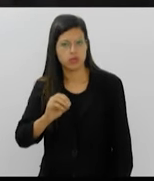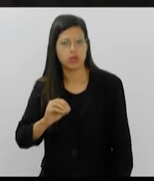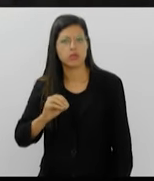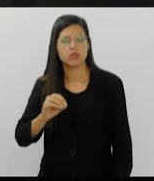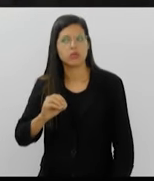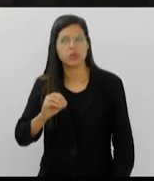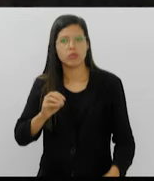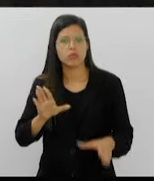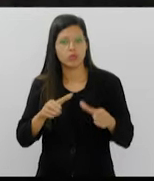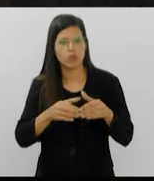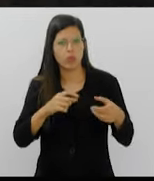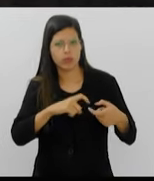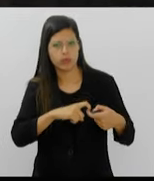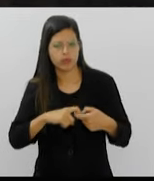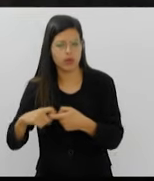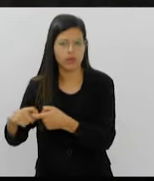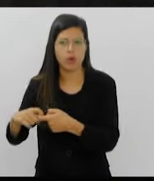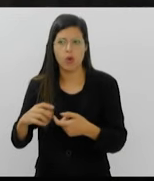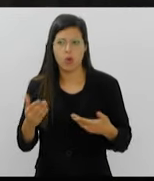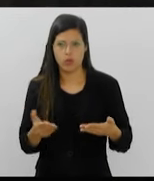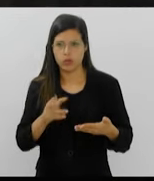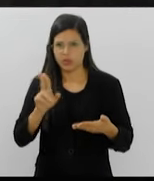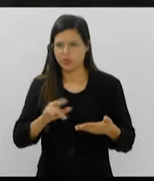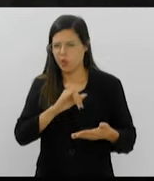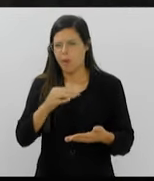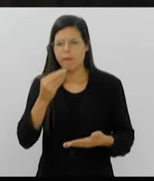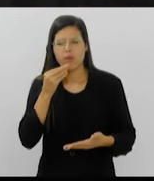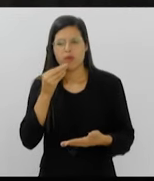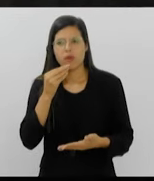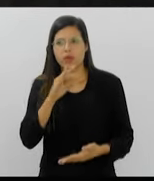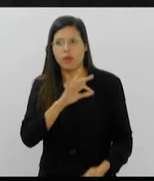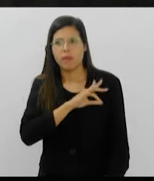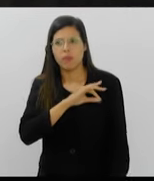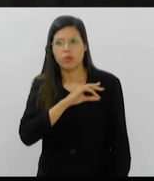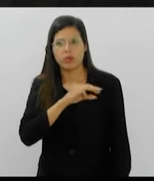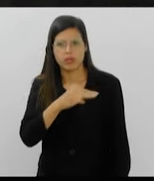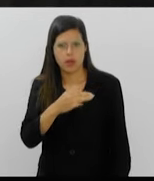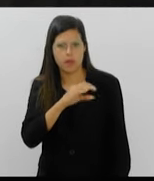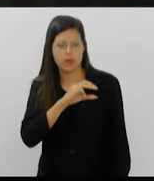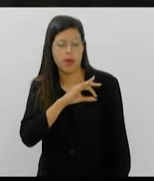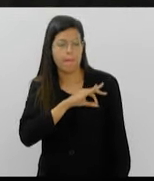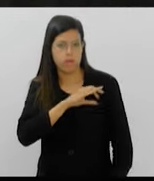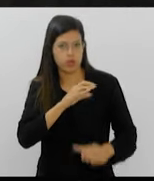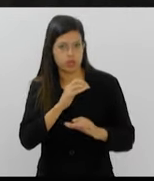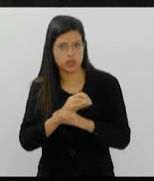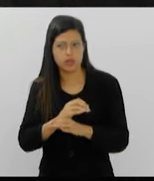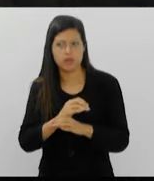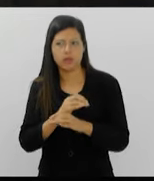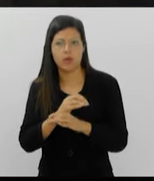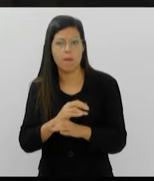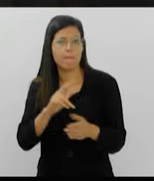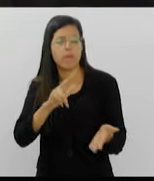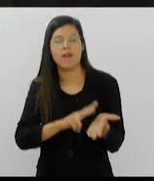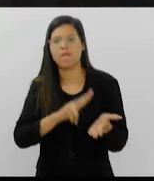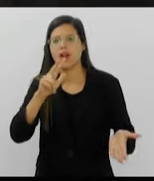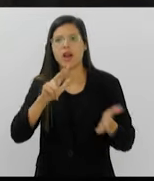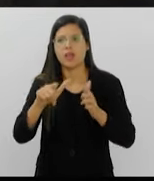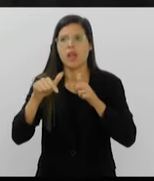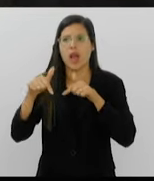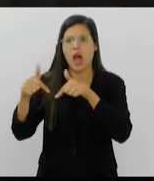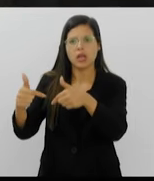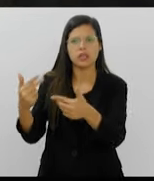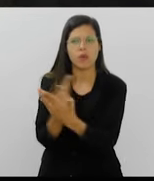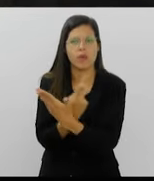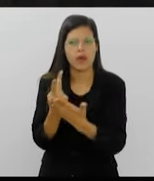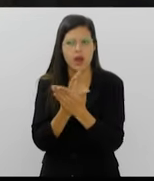reboque. Porque hoje eles usam a PM e eles usam a Polícia Civil para dar legitimidade, deputado Rodrigo Amorim, às operações